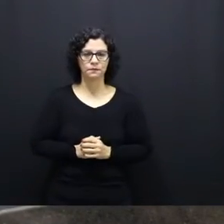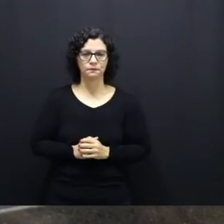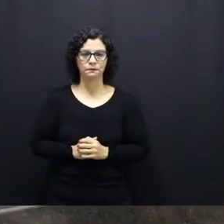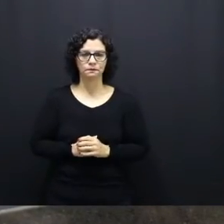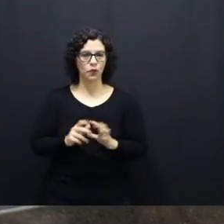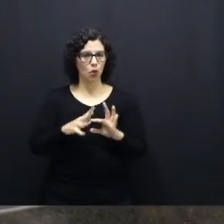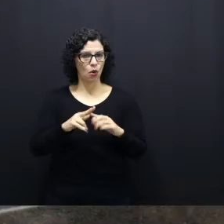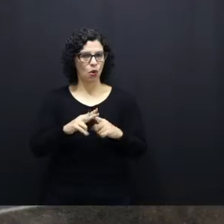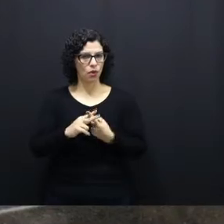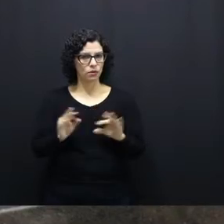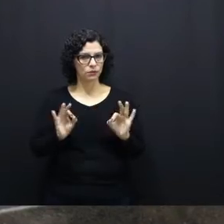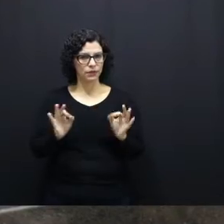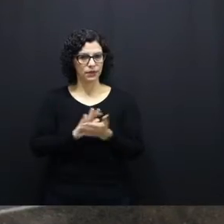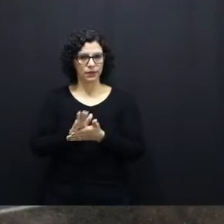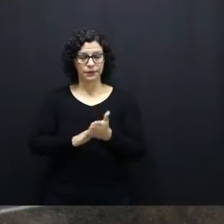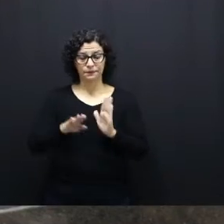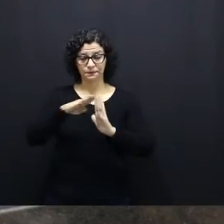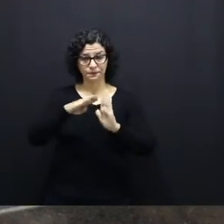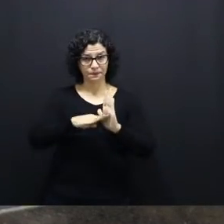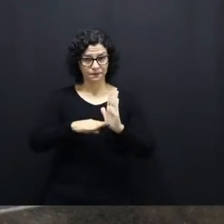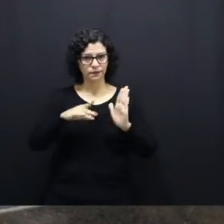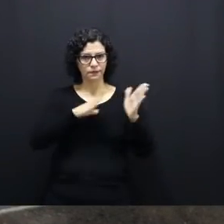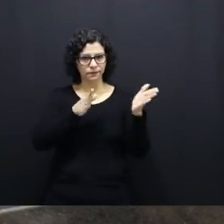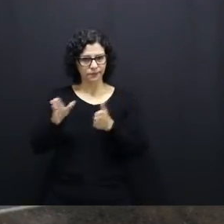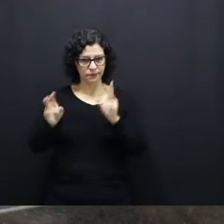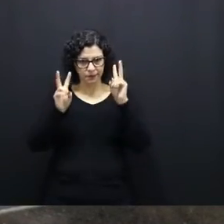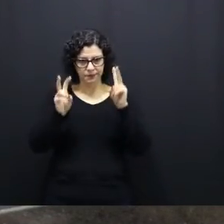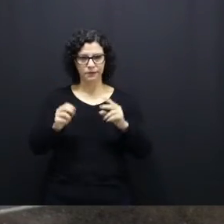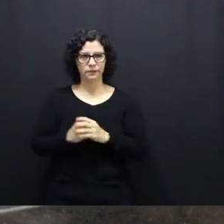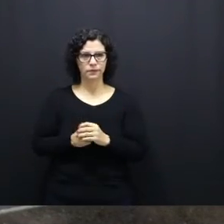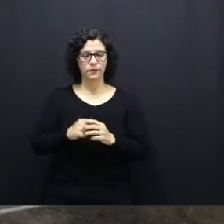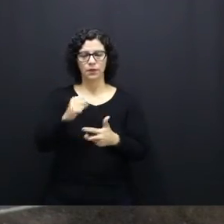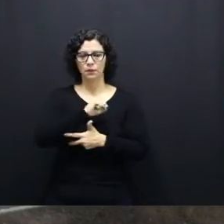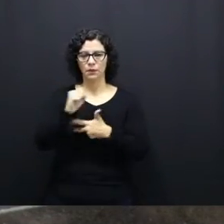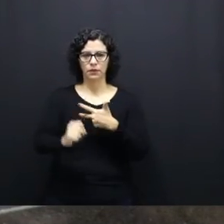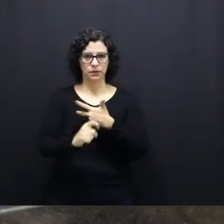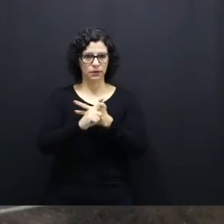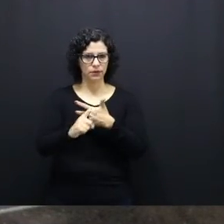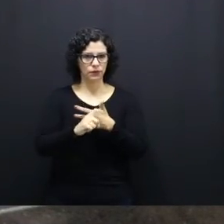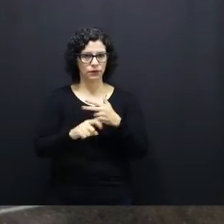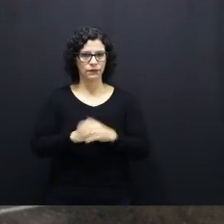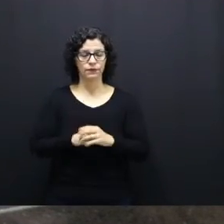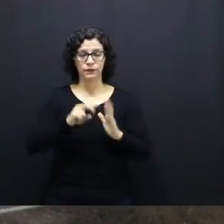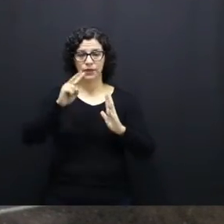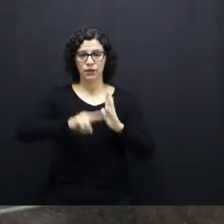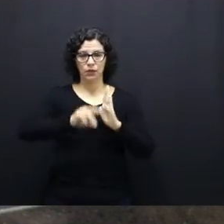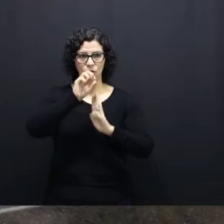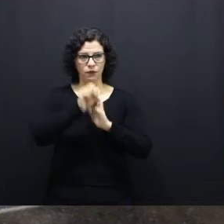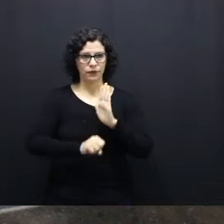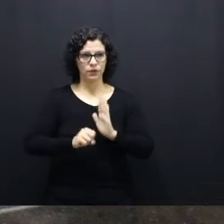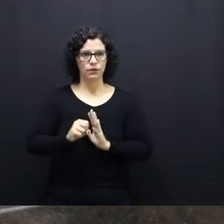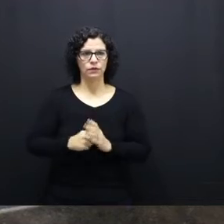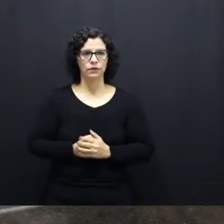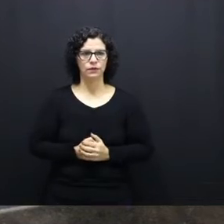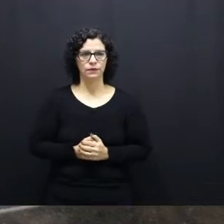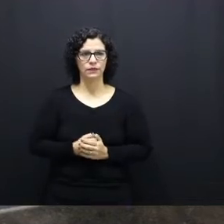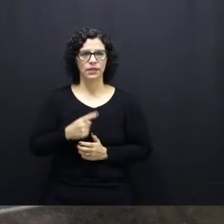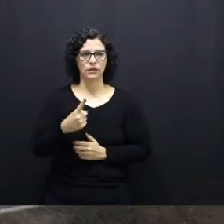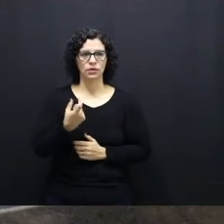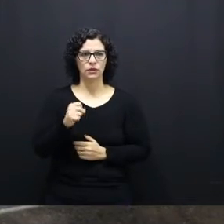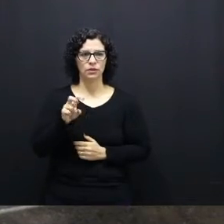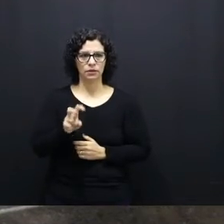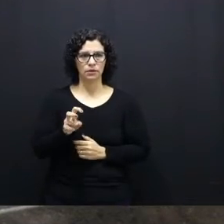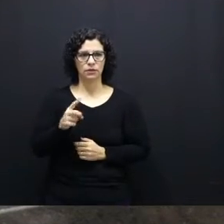e no expediente constará dos seguintes matérias do Poder Executivo foram lidos ofícios números